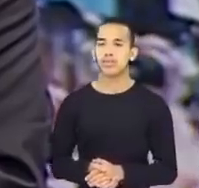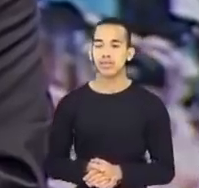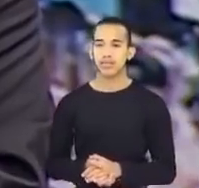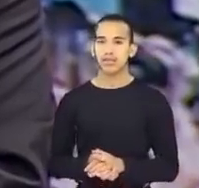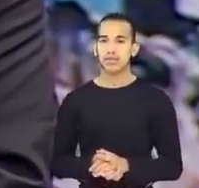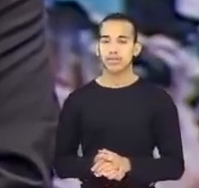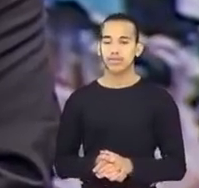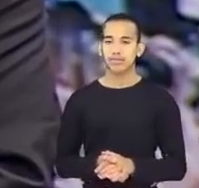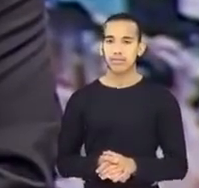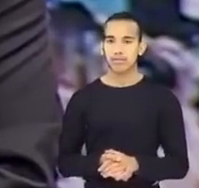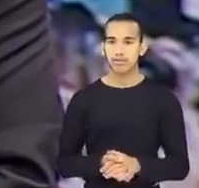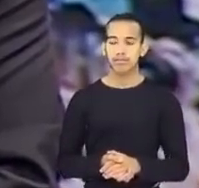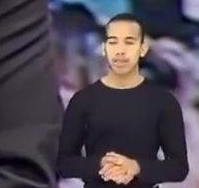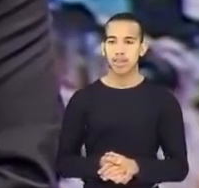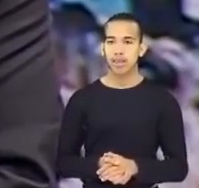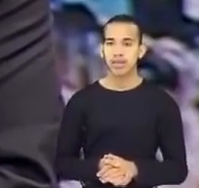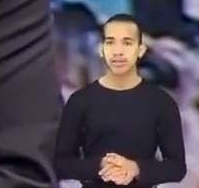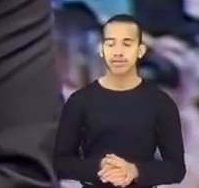palavra.